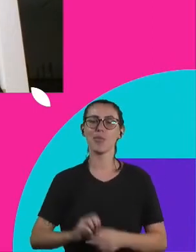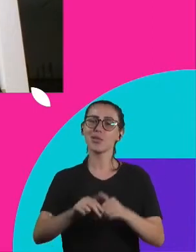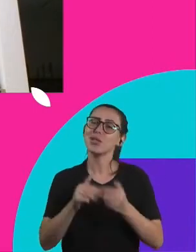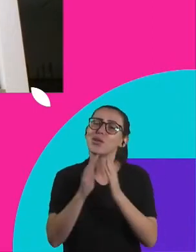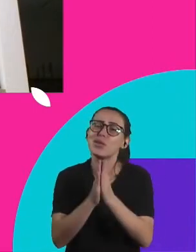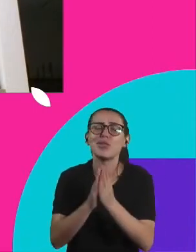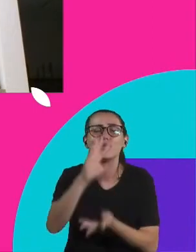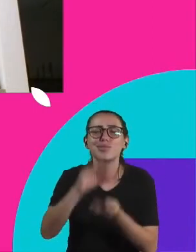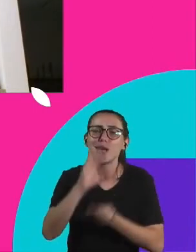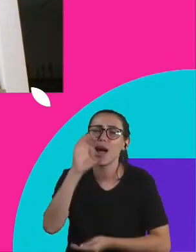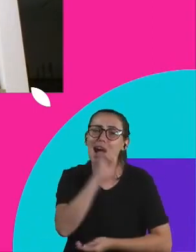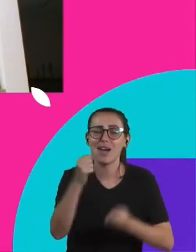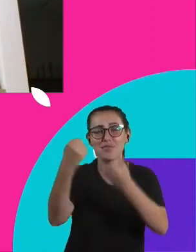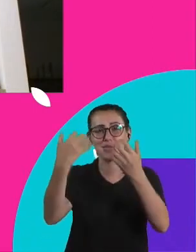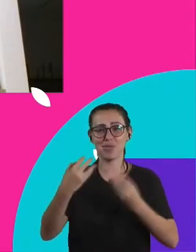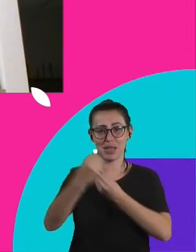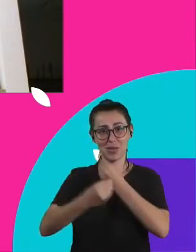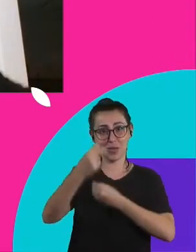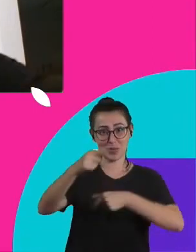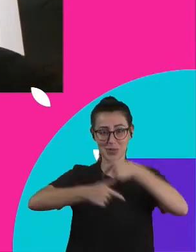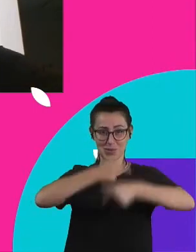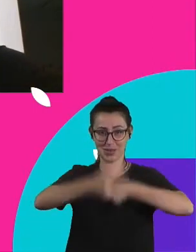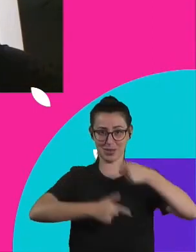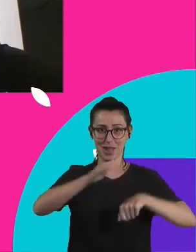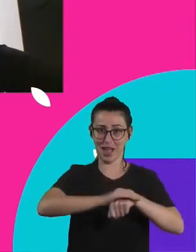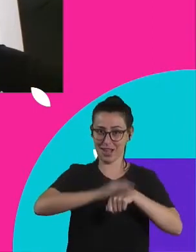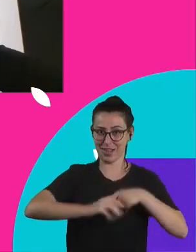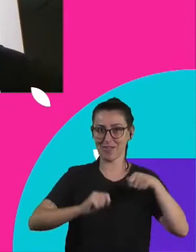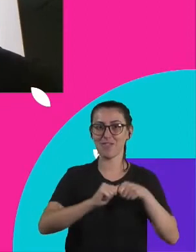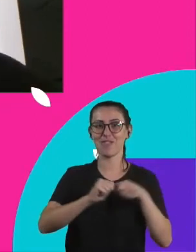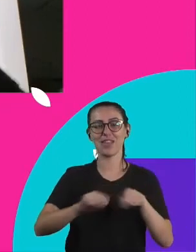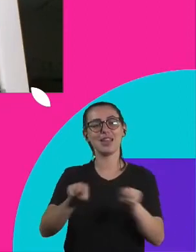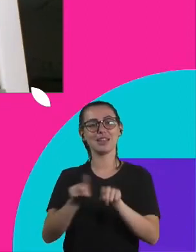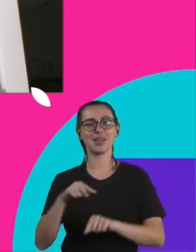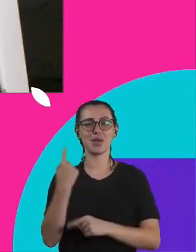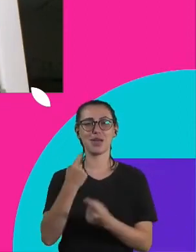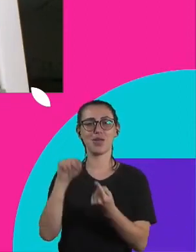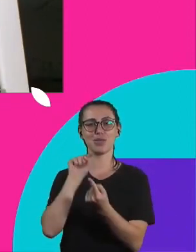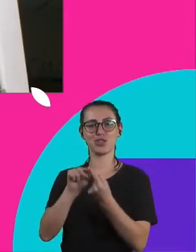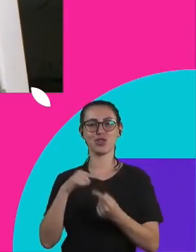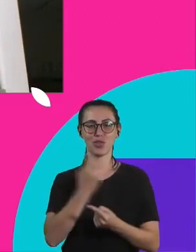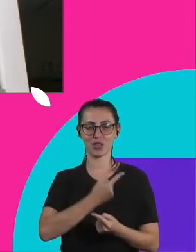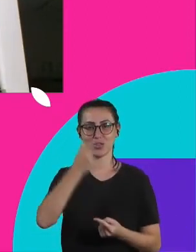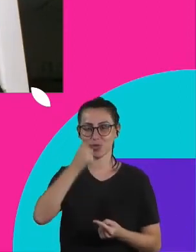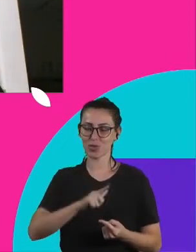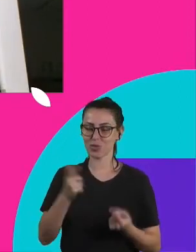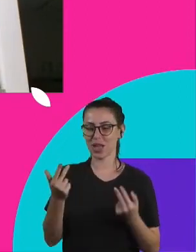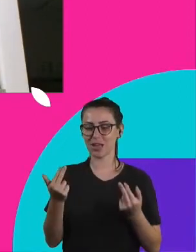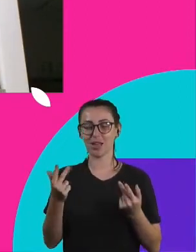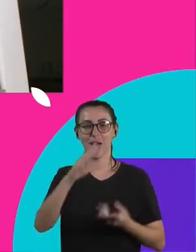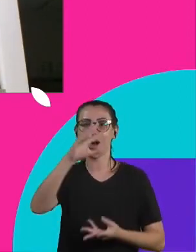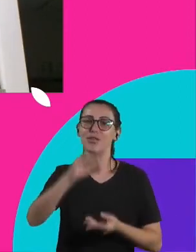um pouquinho para a gente como foi esse trabalho realizado, para que a gente também possa considerar a tua fala e possa daí fechar